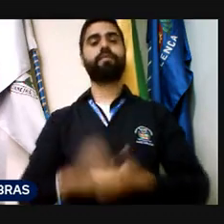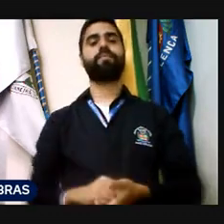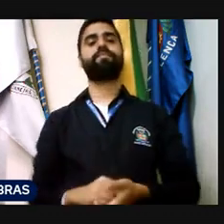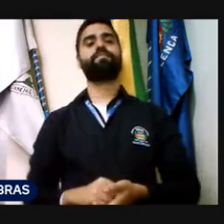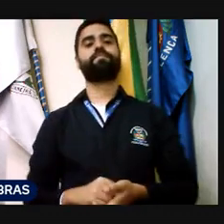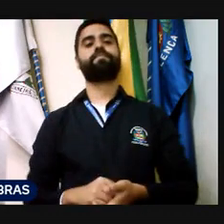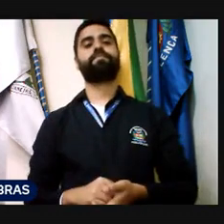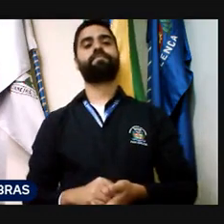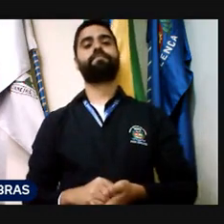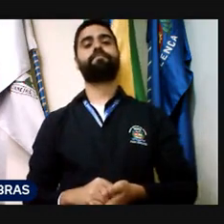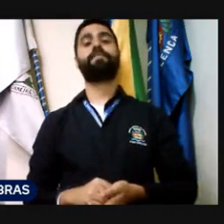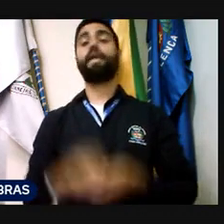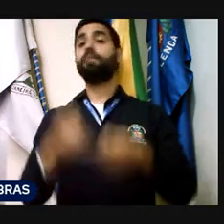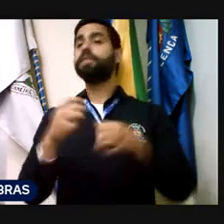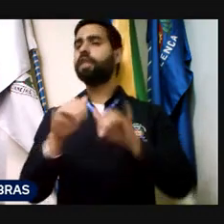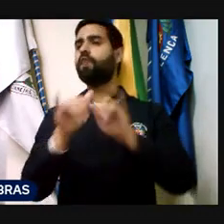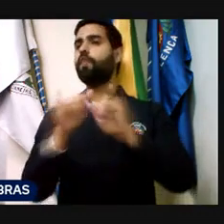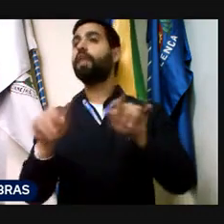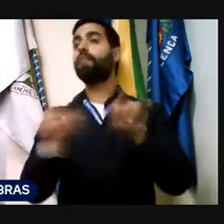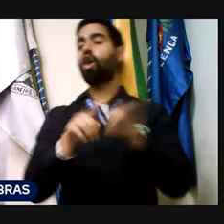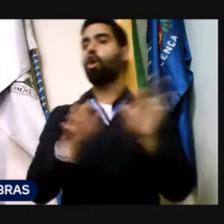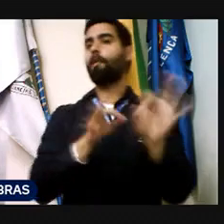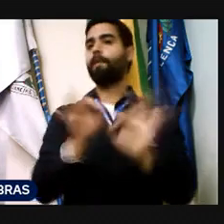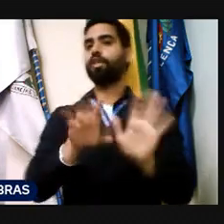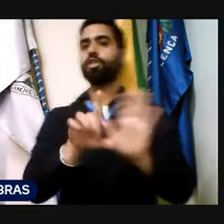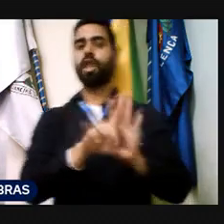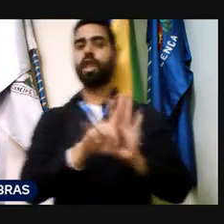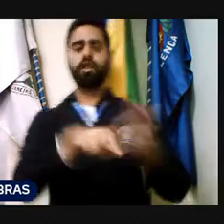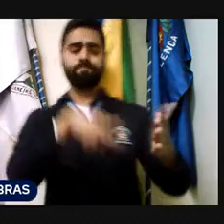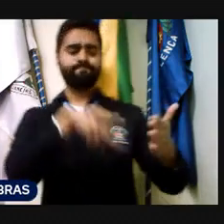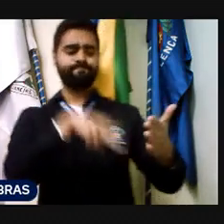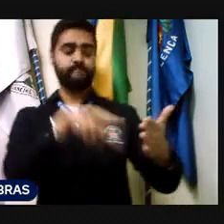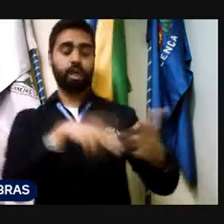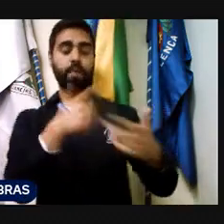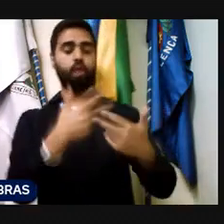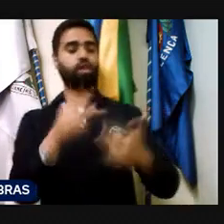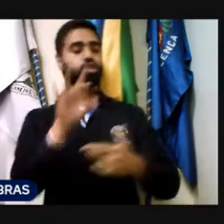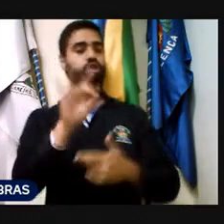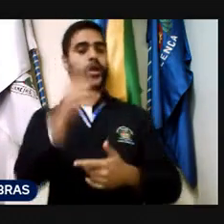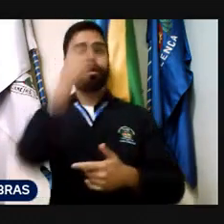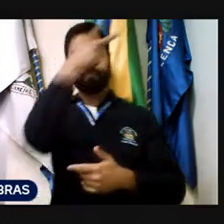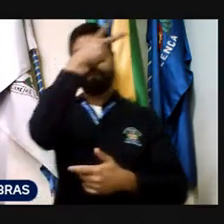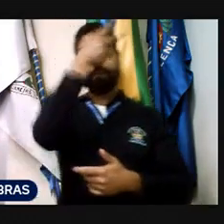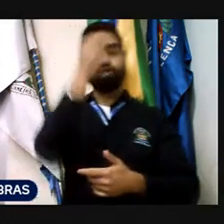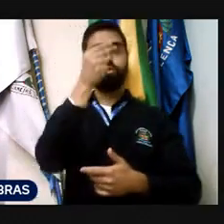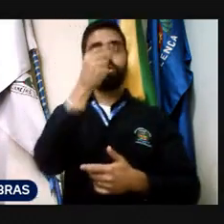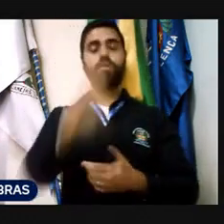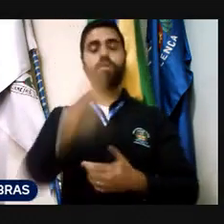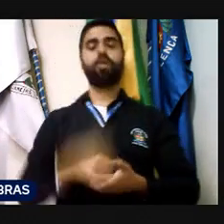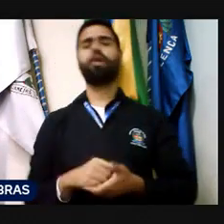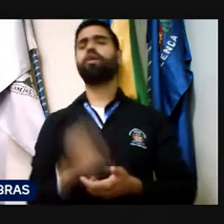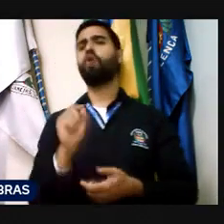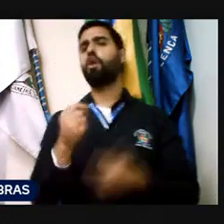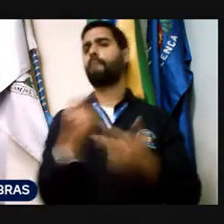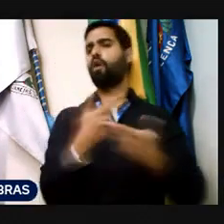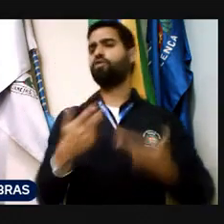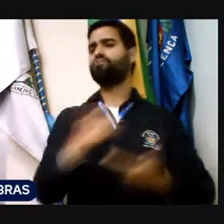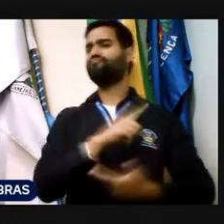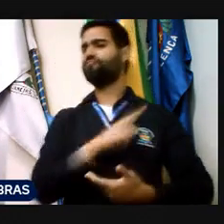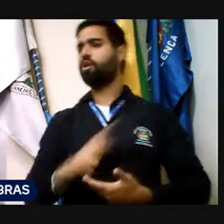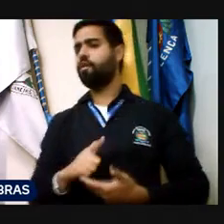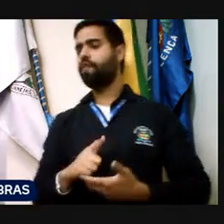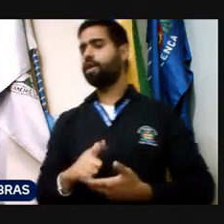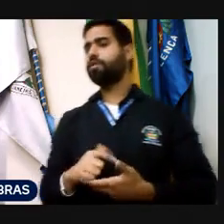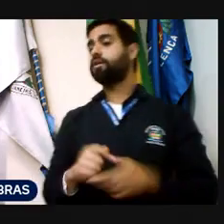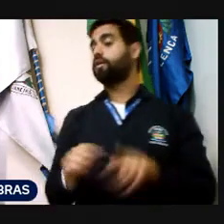cumpre ressaltar que o projeto de lei sobre análise versa sobre questão essencialmente administrativa, dispondo sobre organização e funcionamento da